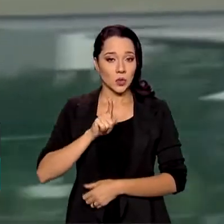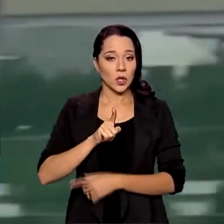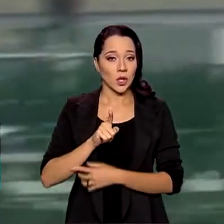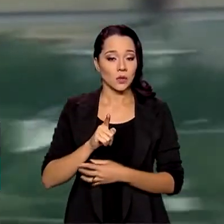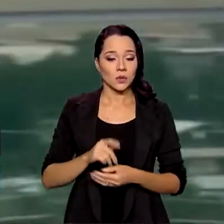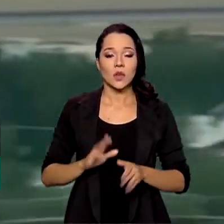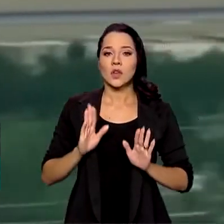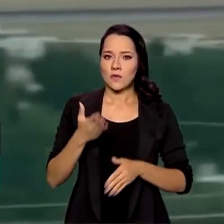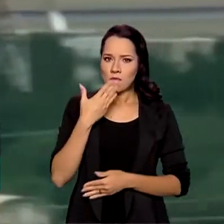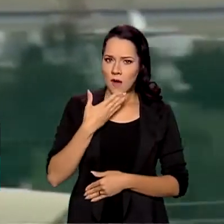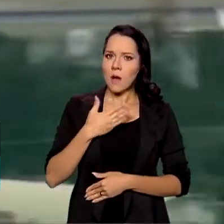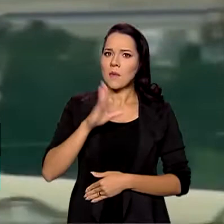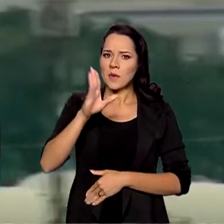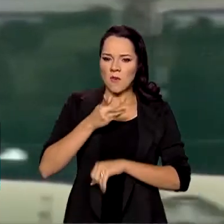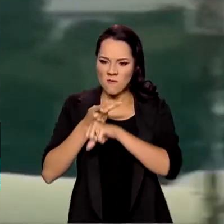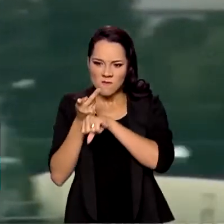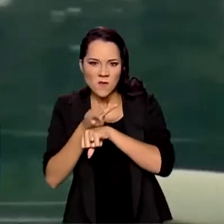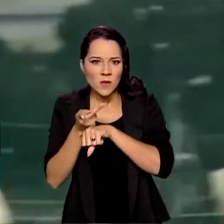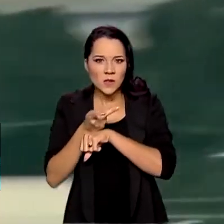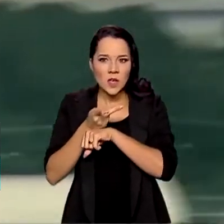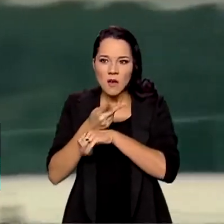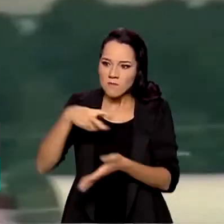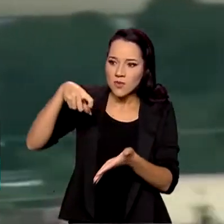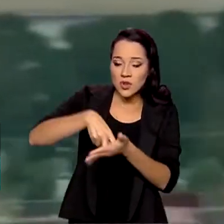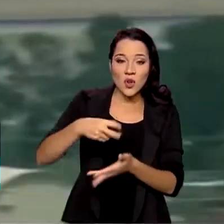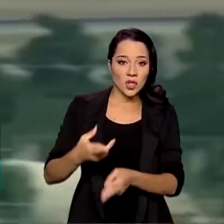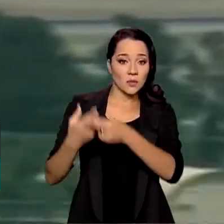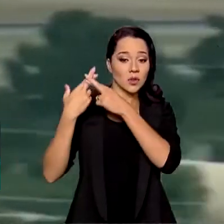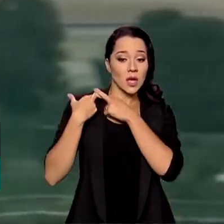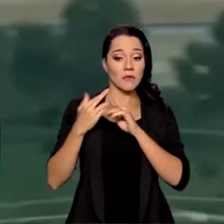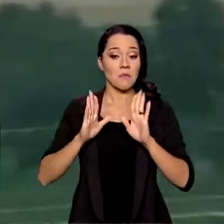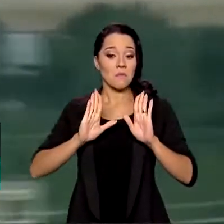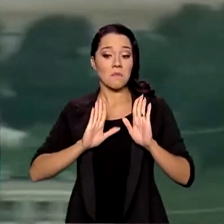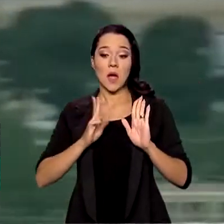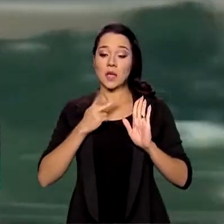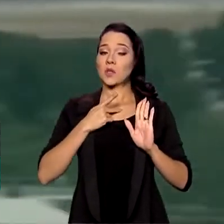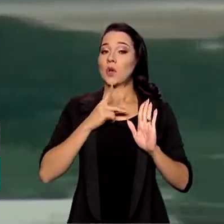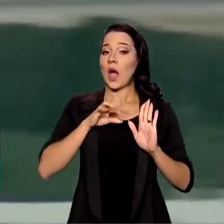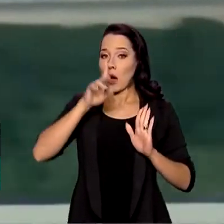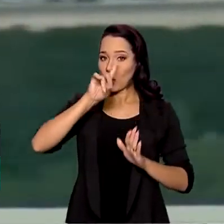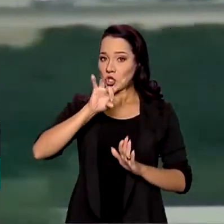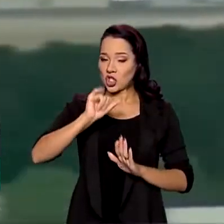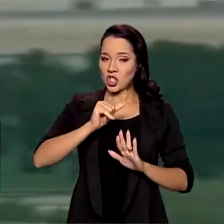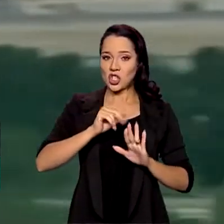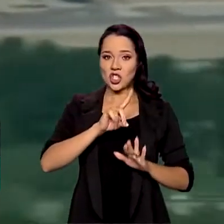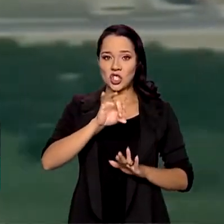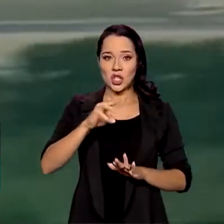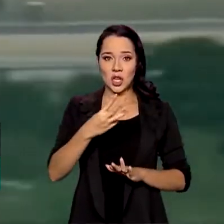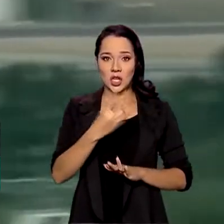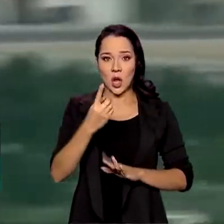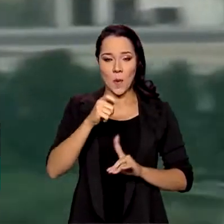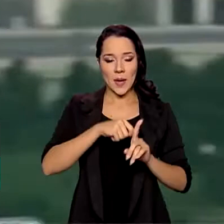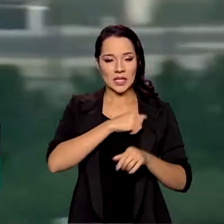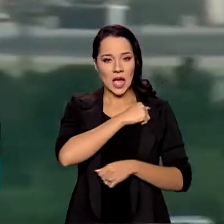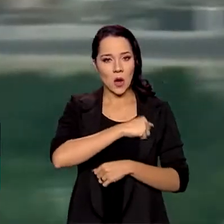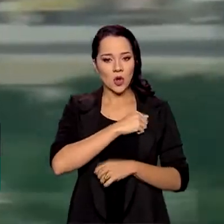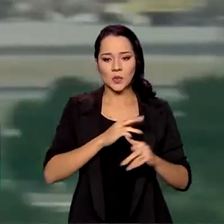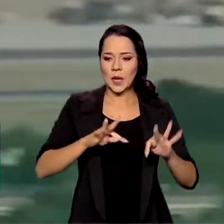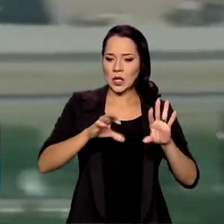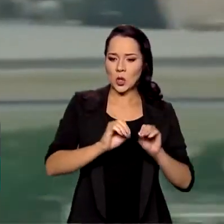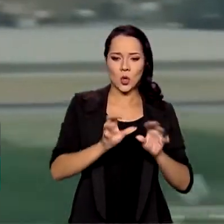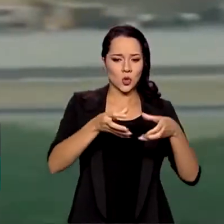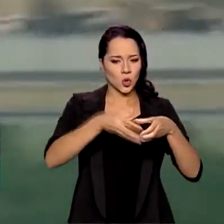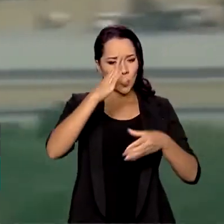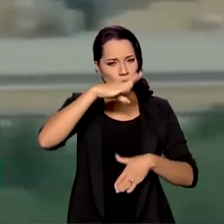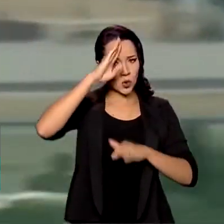Biden, prometeu caçar e punir os responsáveis, mas mantém inalterada a data de 31 de agosto para a saída final das